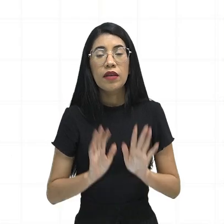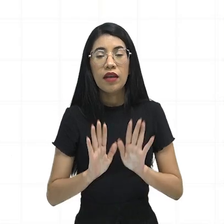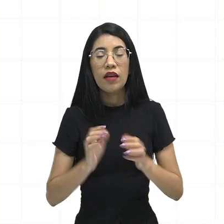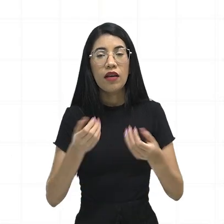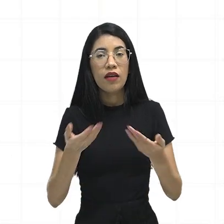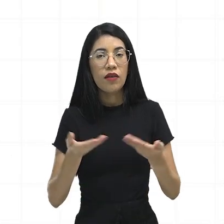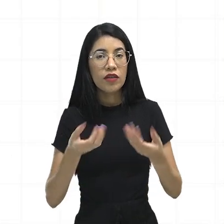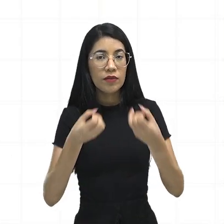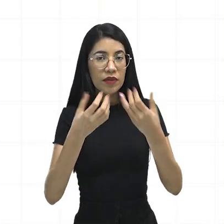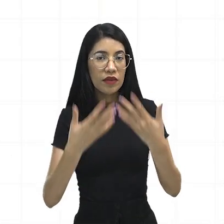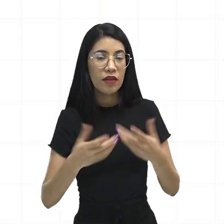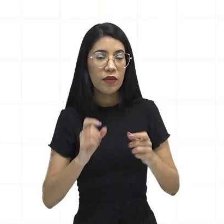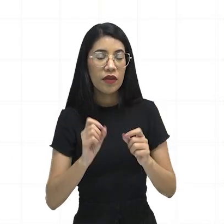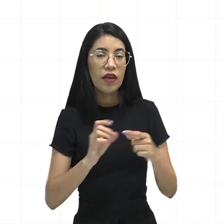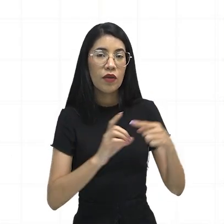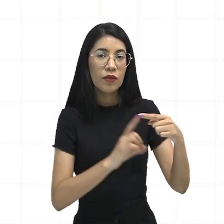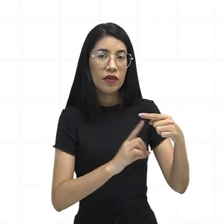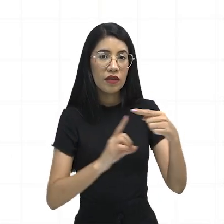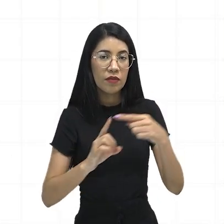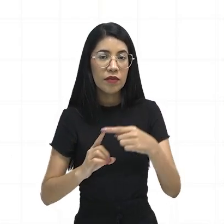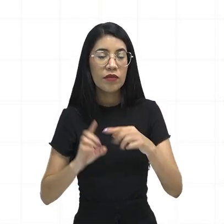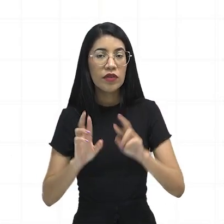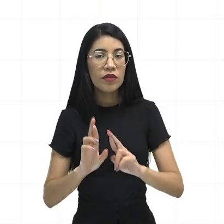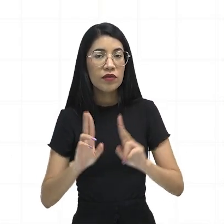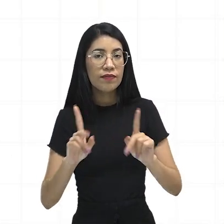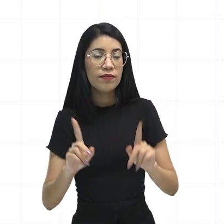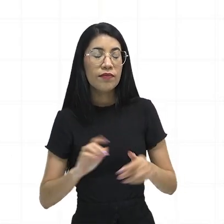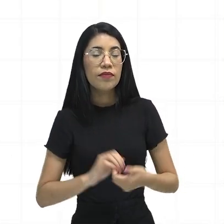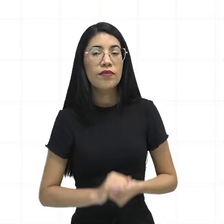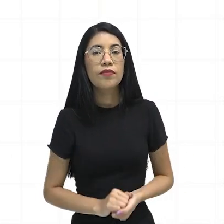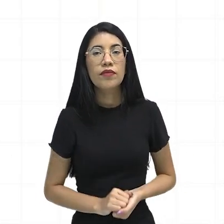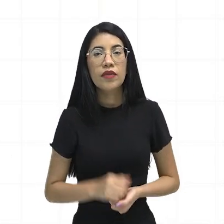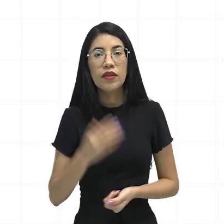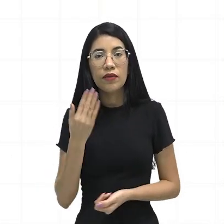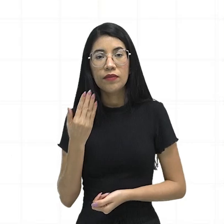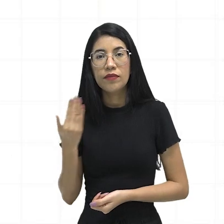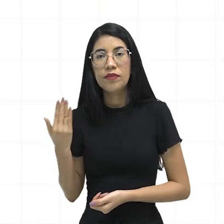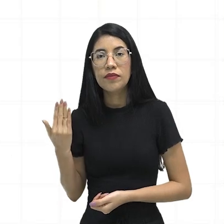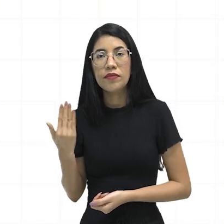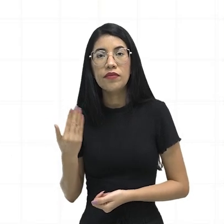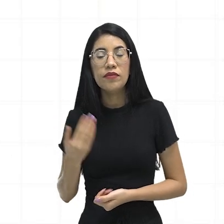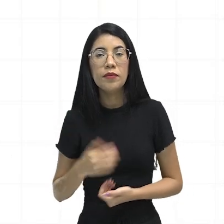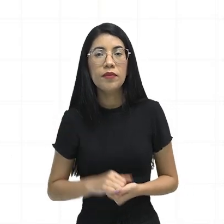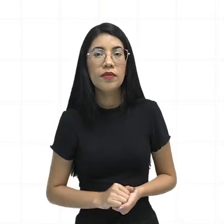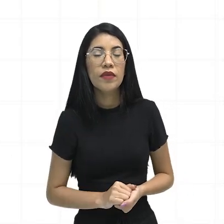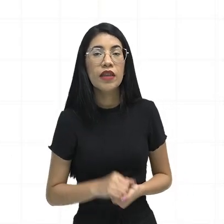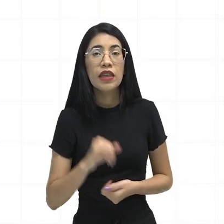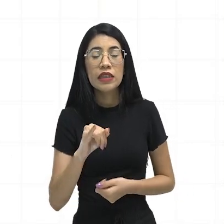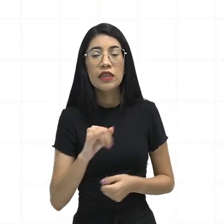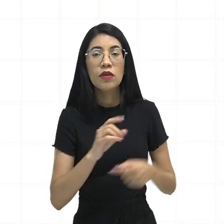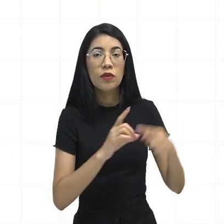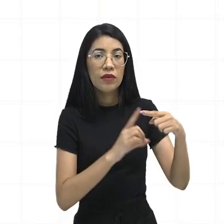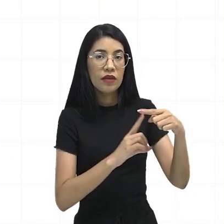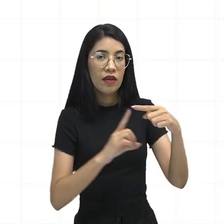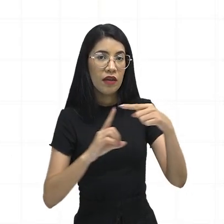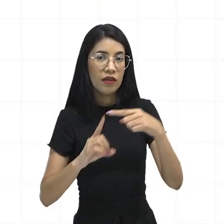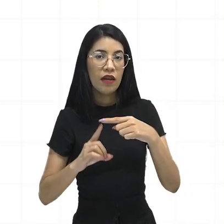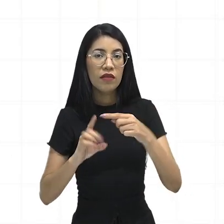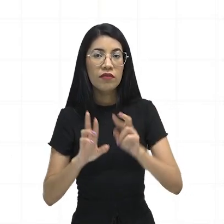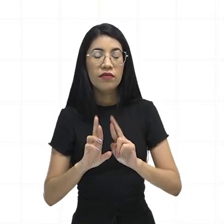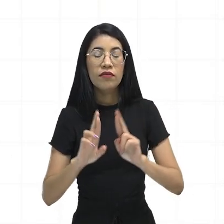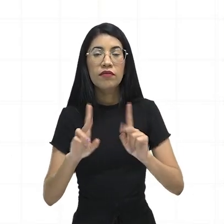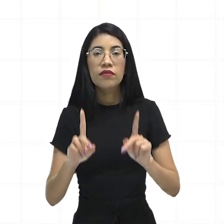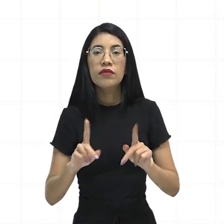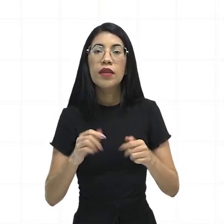sobre denominadores diferentes. Vejamos aqui, ó. Caso os denominadores sejam